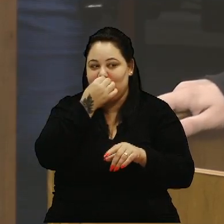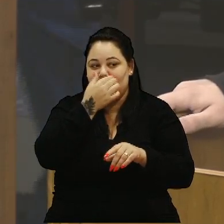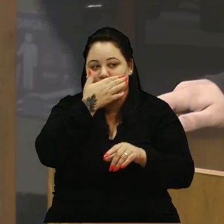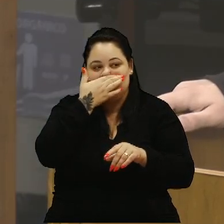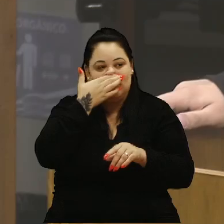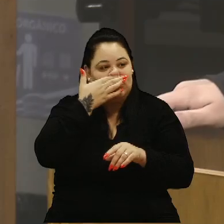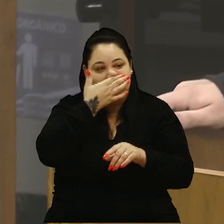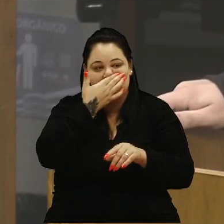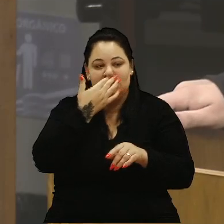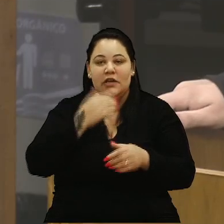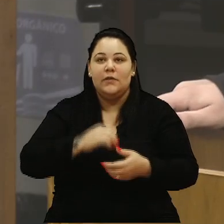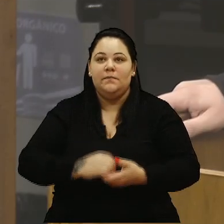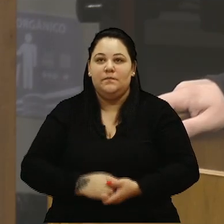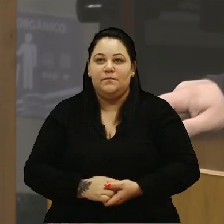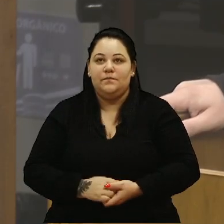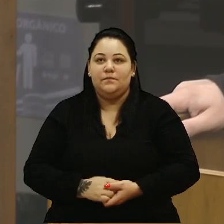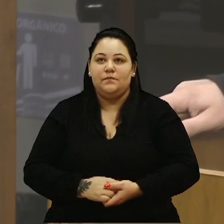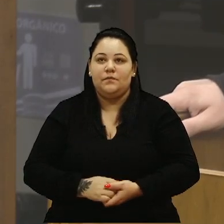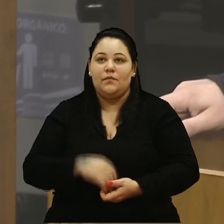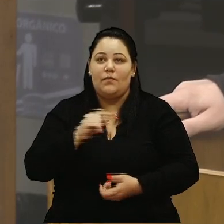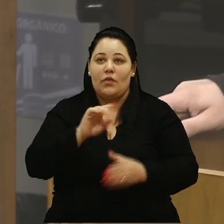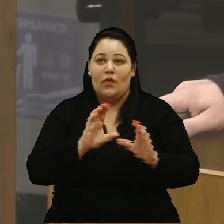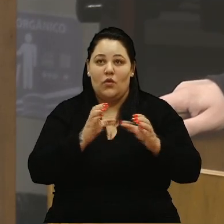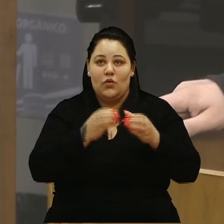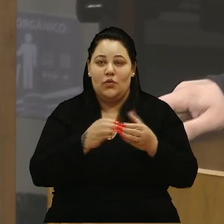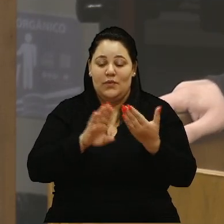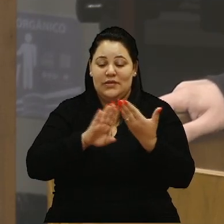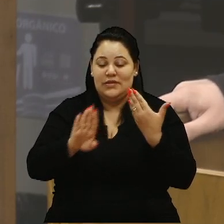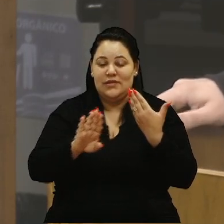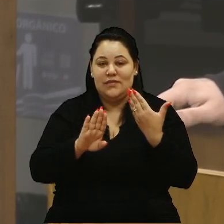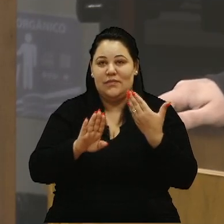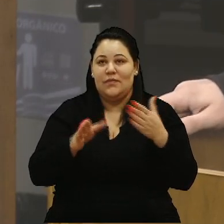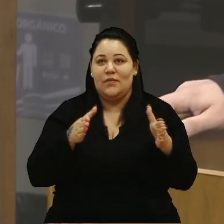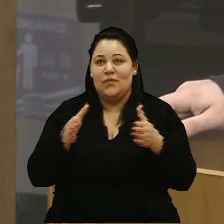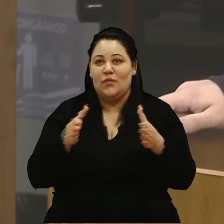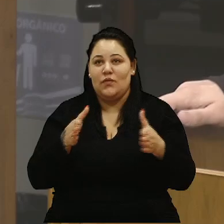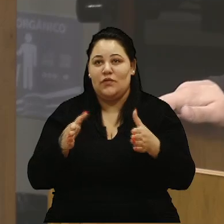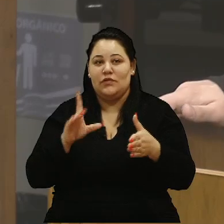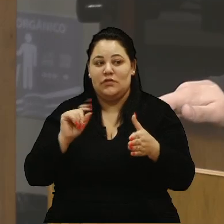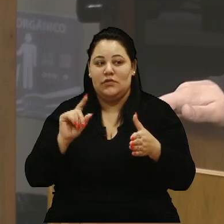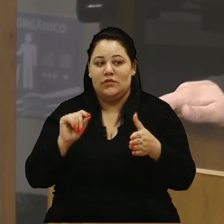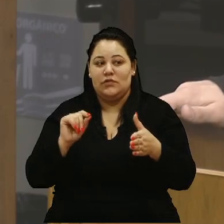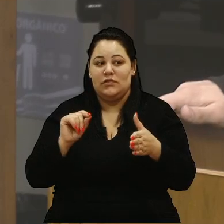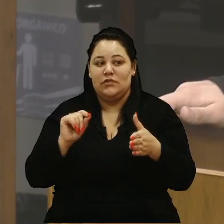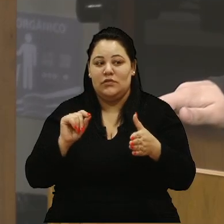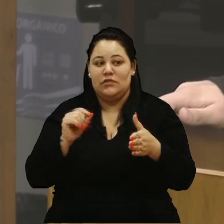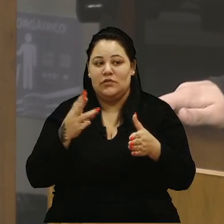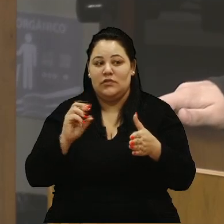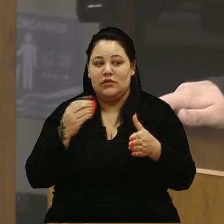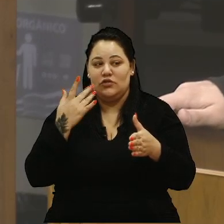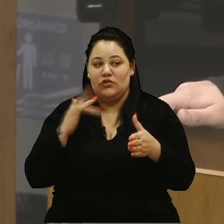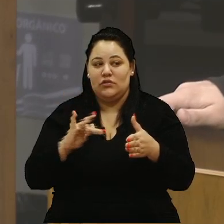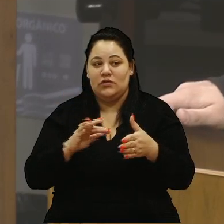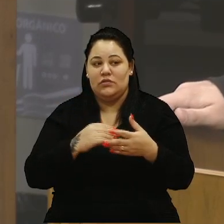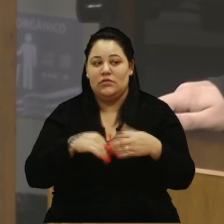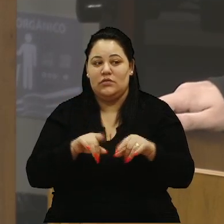de ficar só 10 dias fora, optei por me licenciar pelo prazo de 30 dias e venho aqui para promover